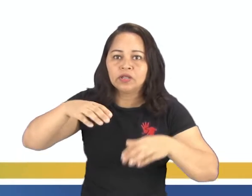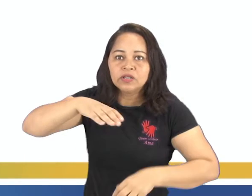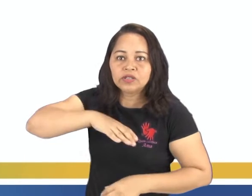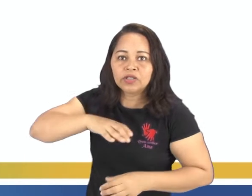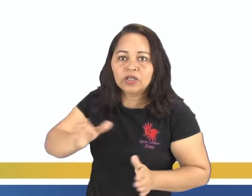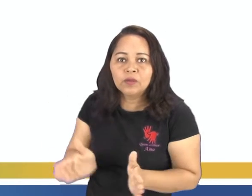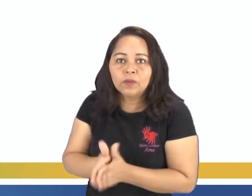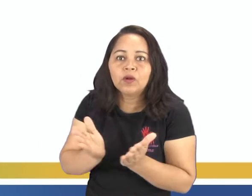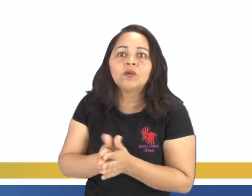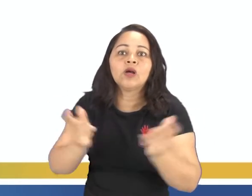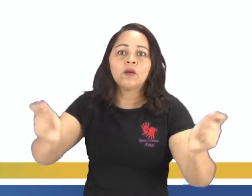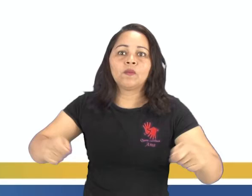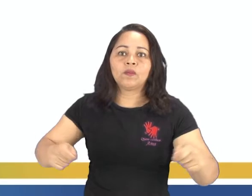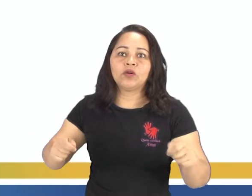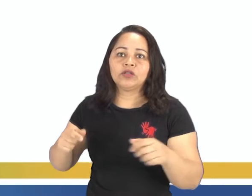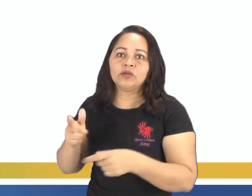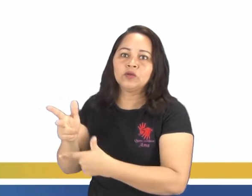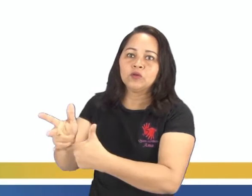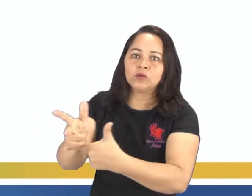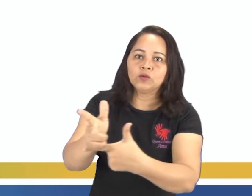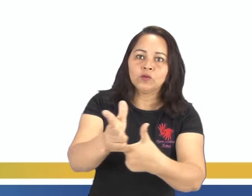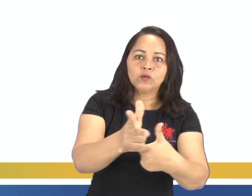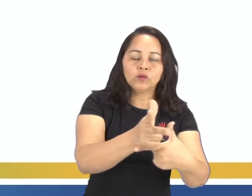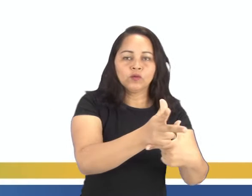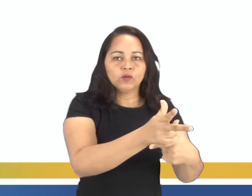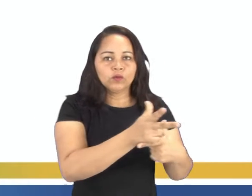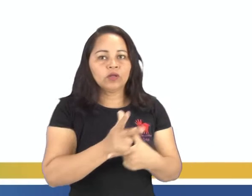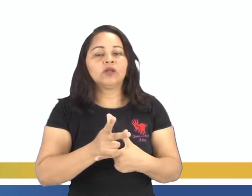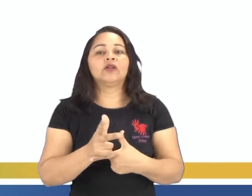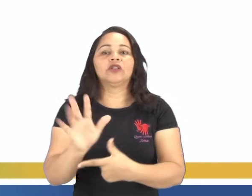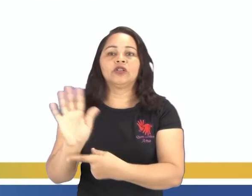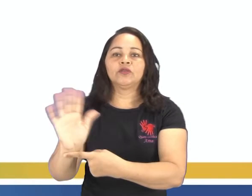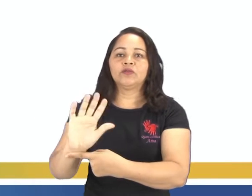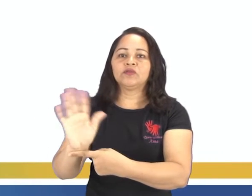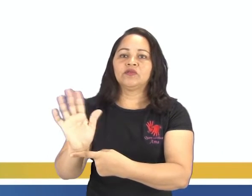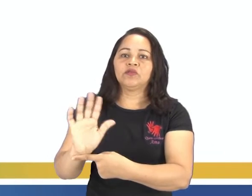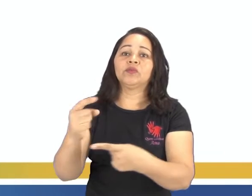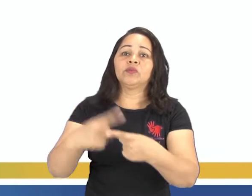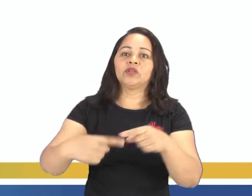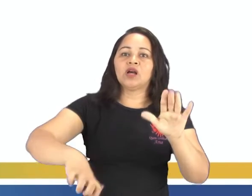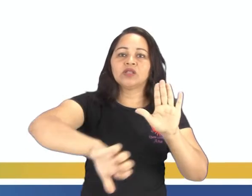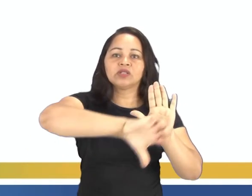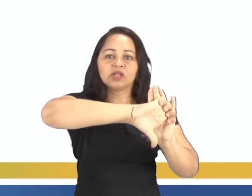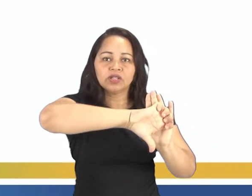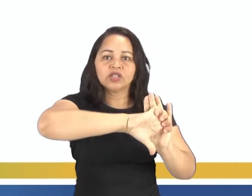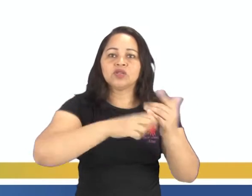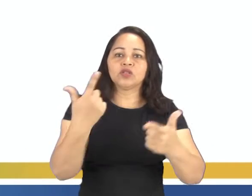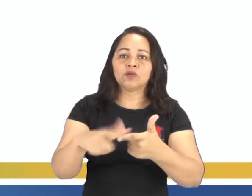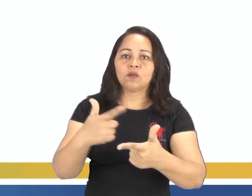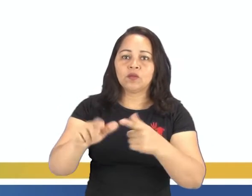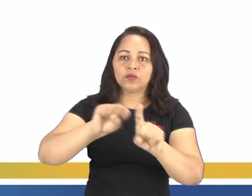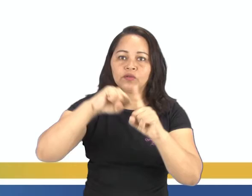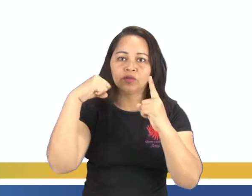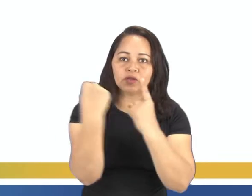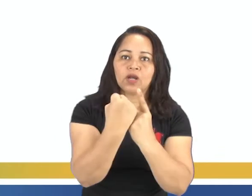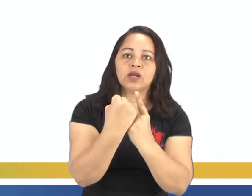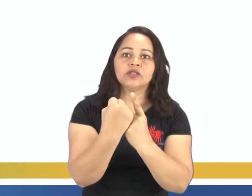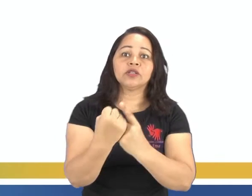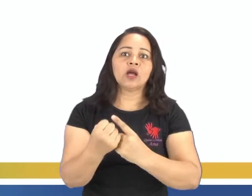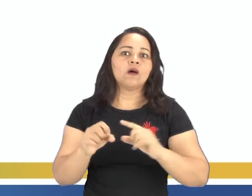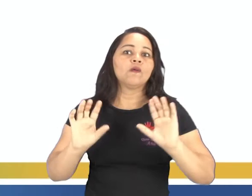aumentar a produção desses filmes. Com tantas crises e problemas sociais que estamos enfrentando, as